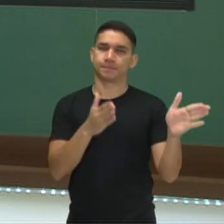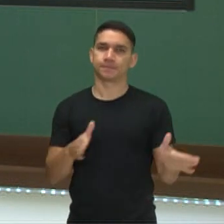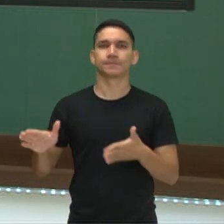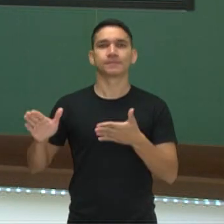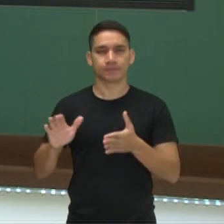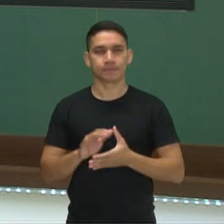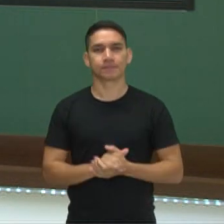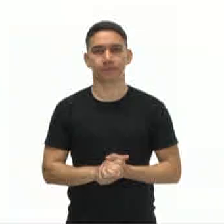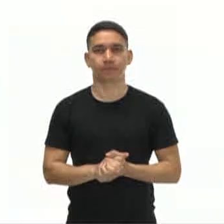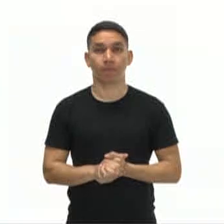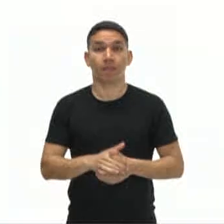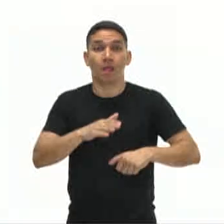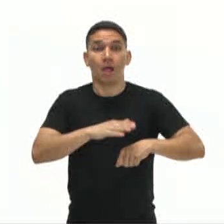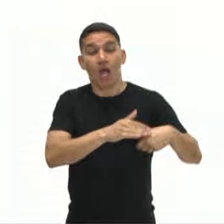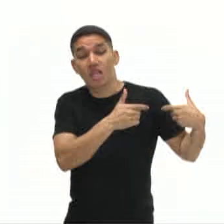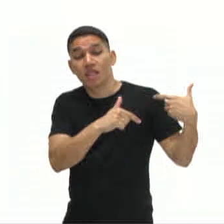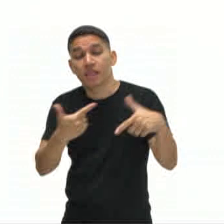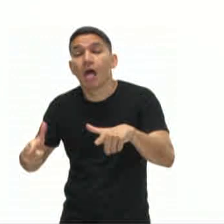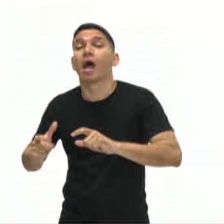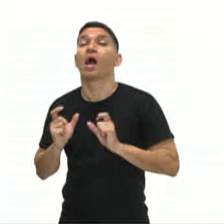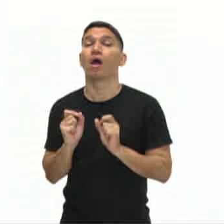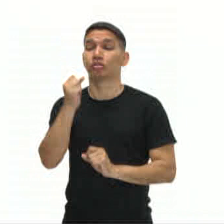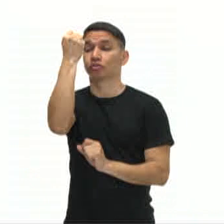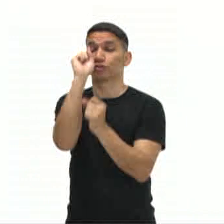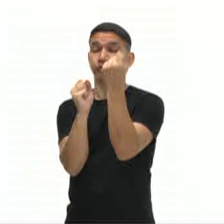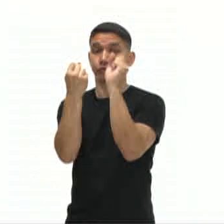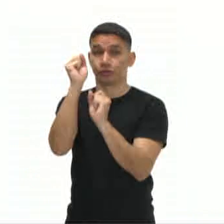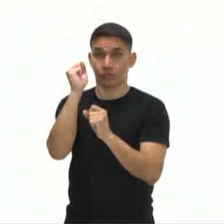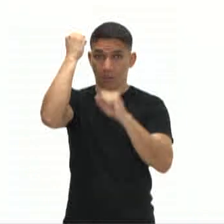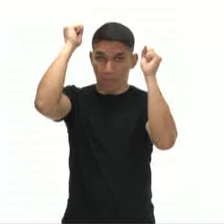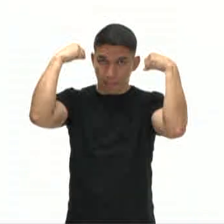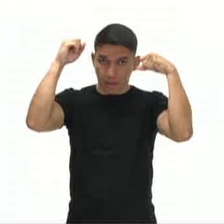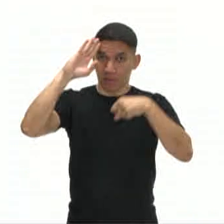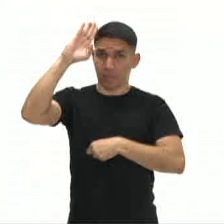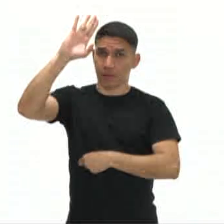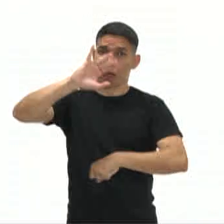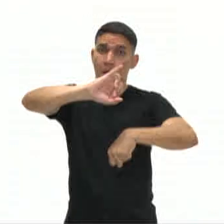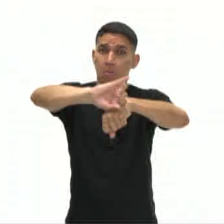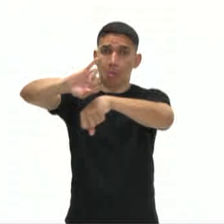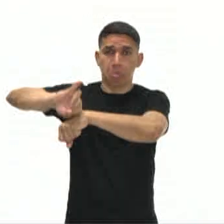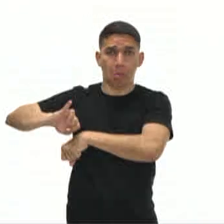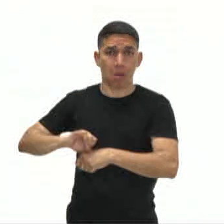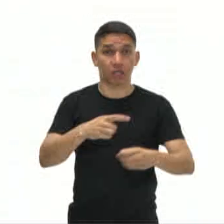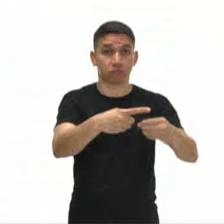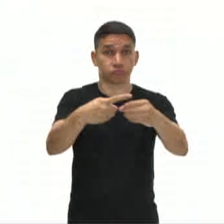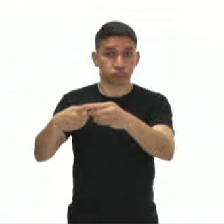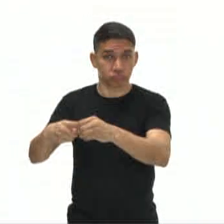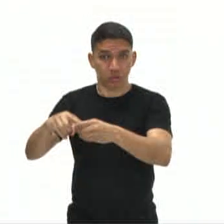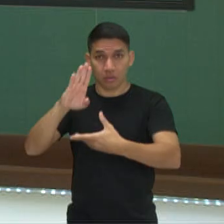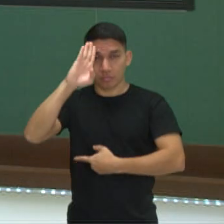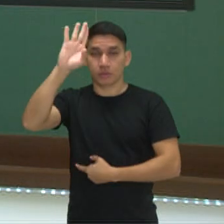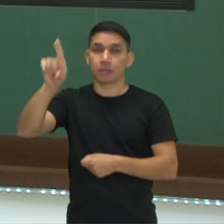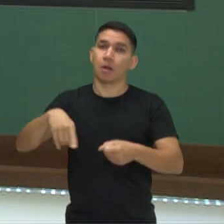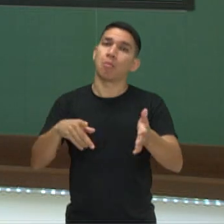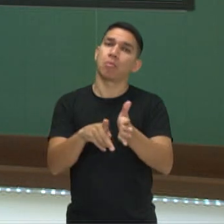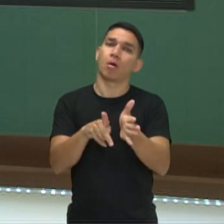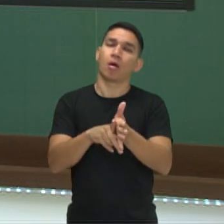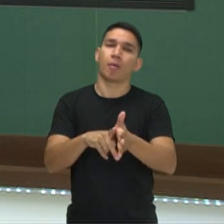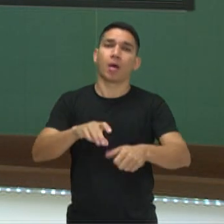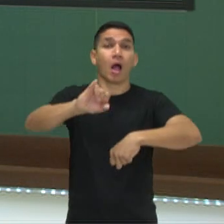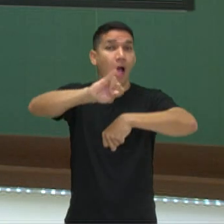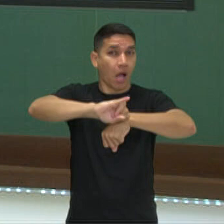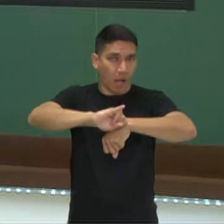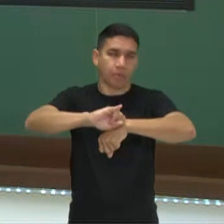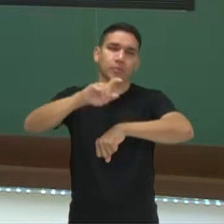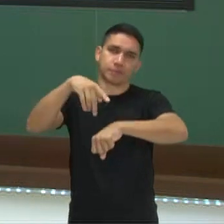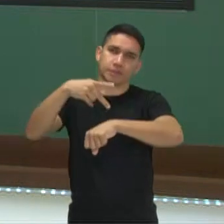A atividade industrial no México se concentra em grandes centros urbanos, como, por exemplo, a cidade principal, né, que é a cidade do México, a capital